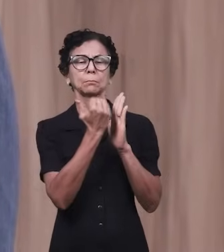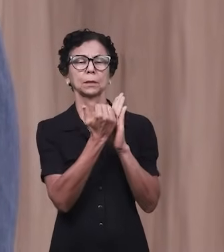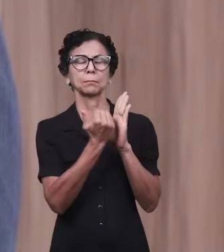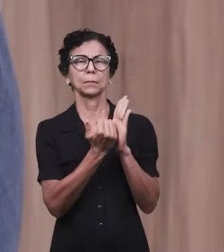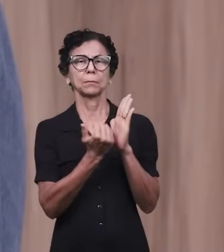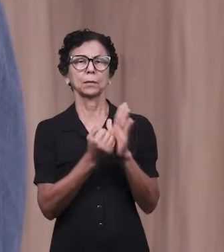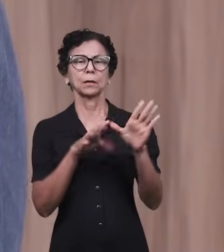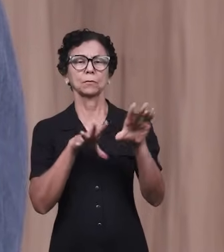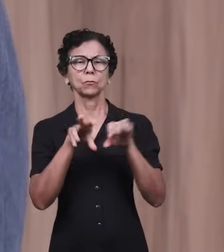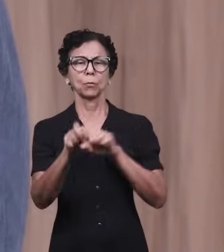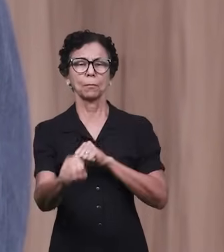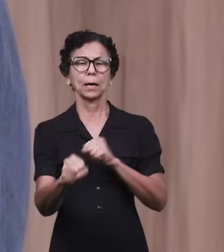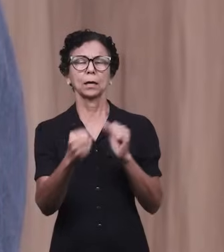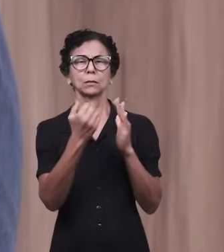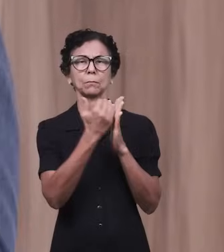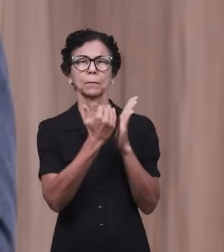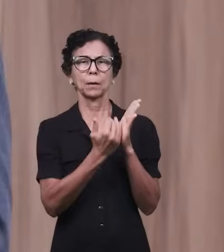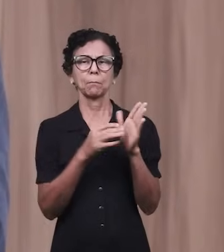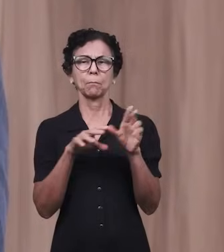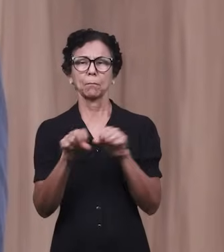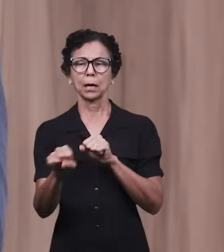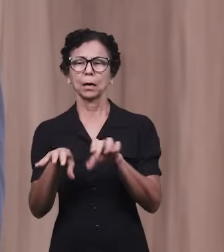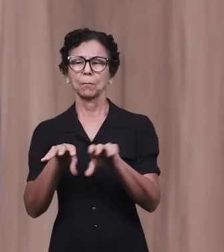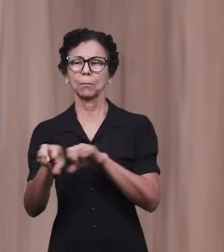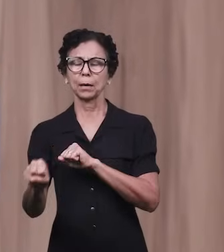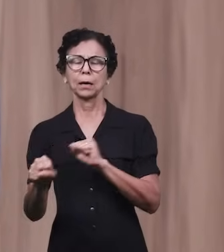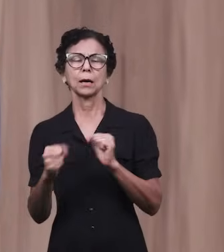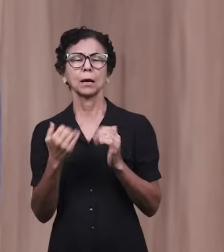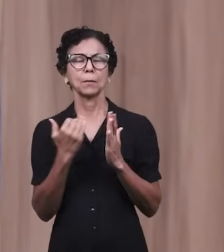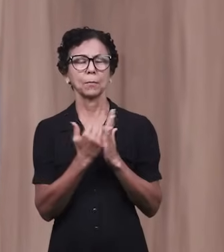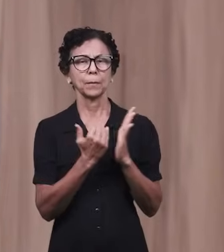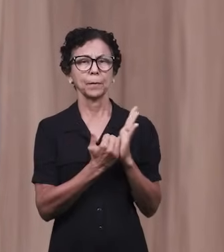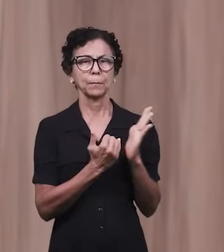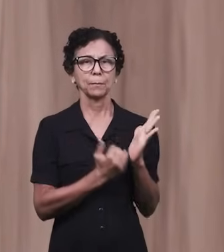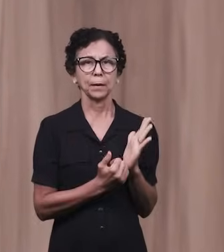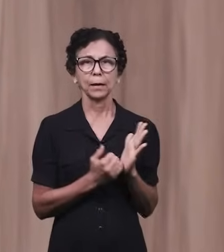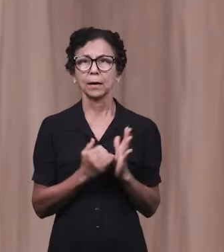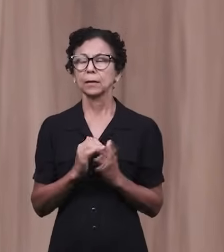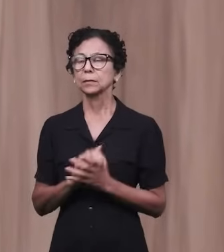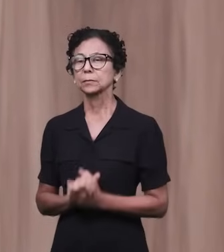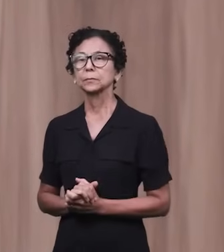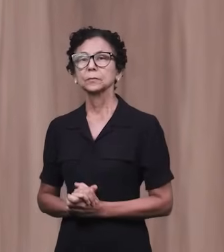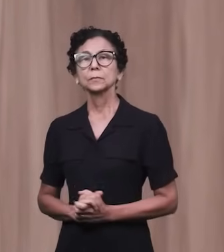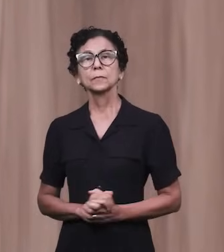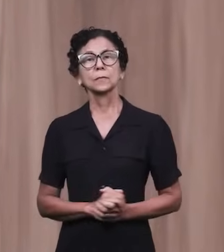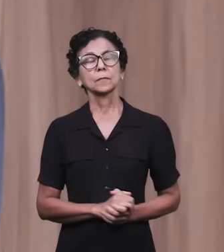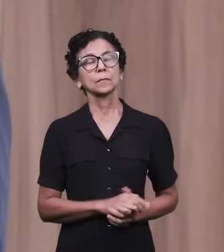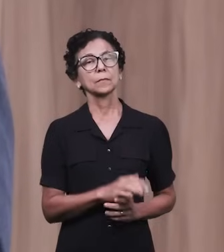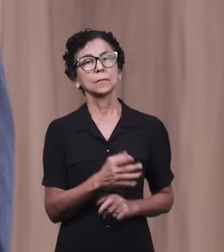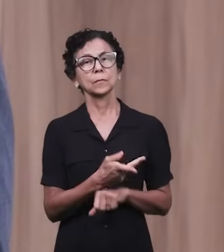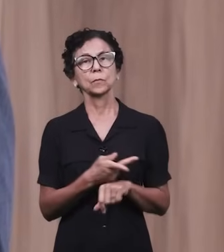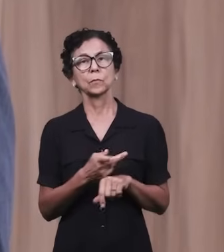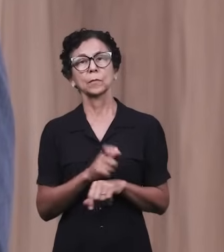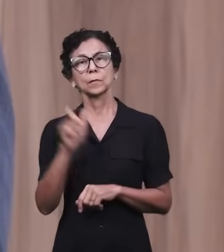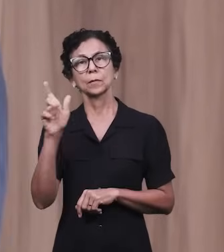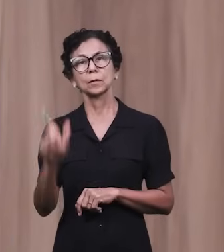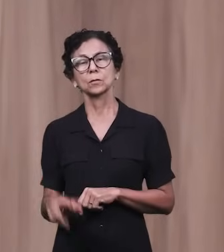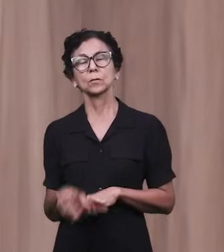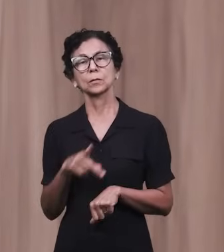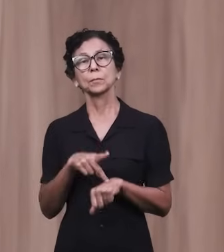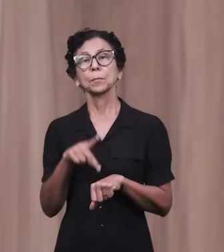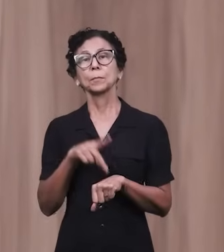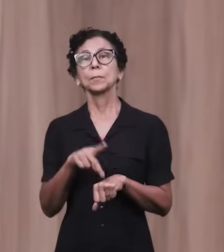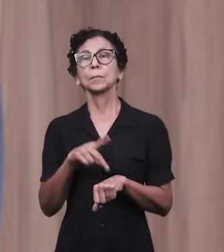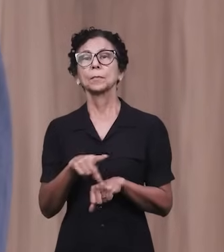seminário e procurar. Irmão, você formou nisso, eu queria saber porque ele vivencia o que você está vivenciando, a mesma fé. Como que